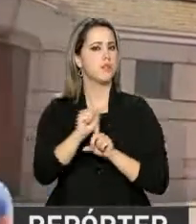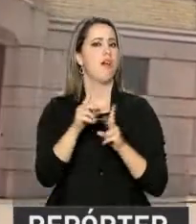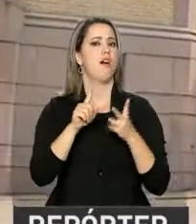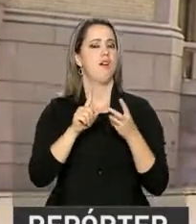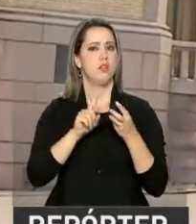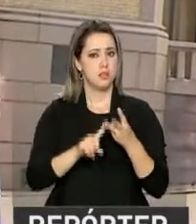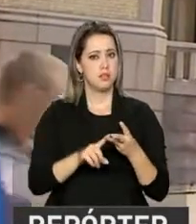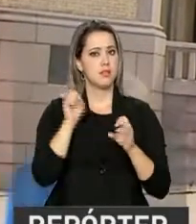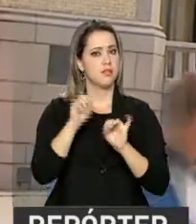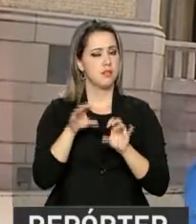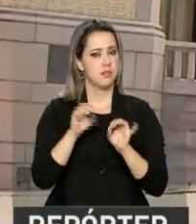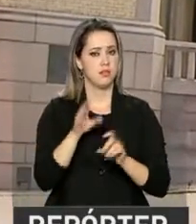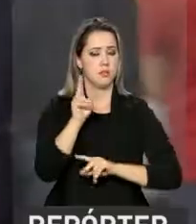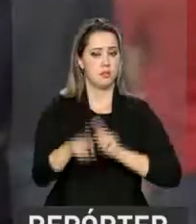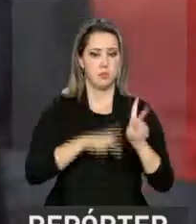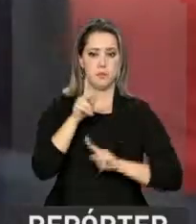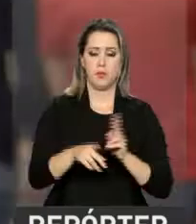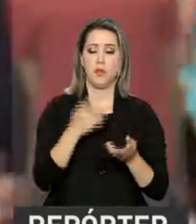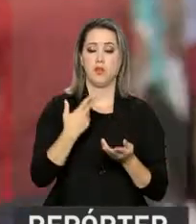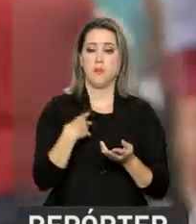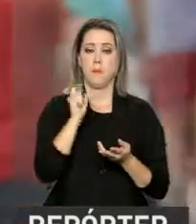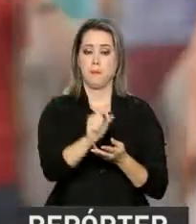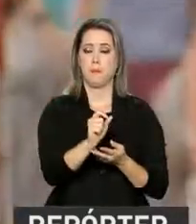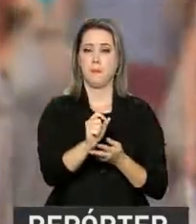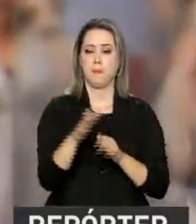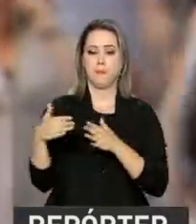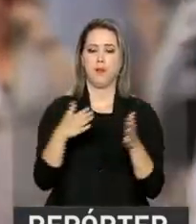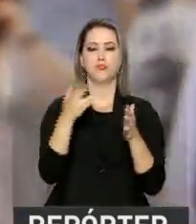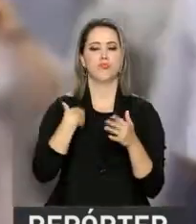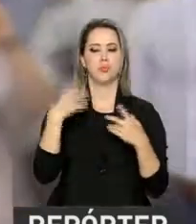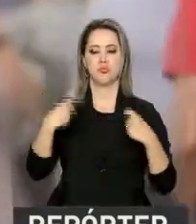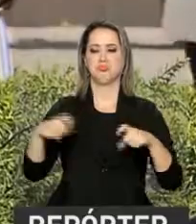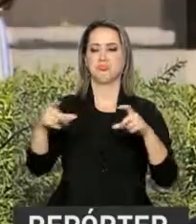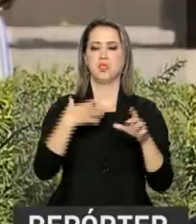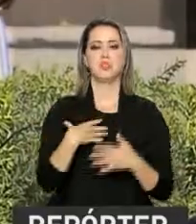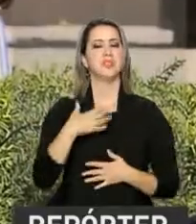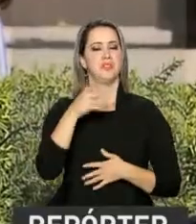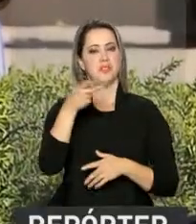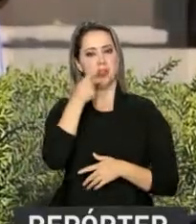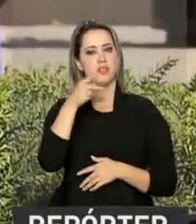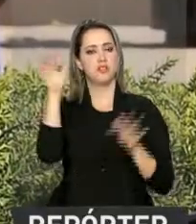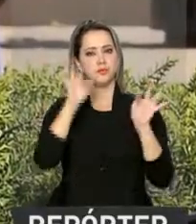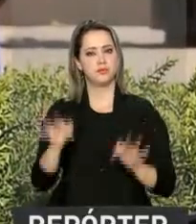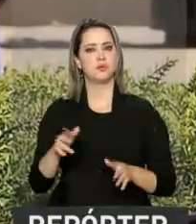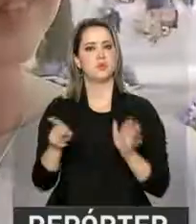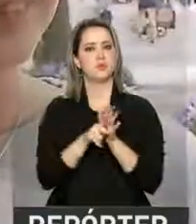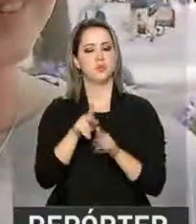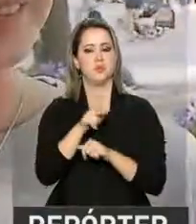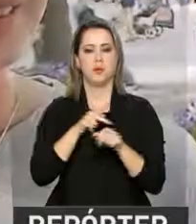educacionais da população nas ruas os noruegueses não escondem a satisfação com o país